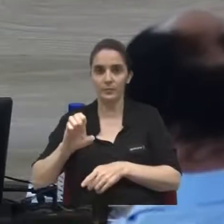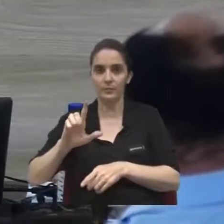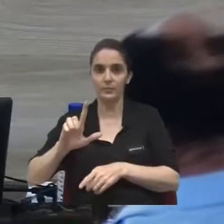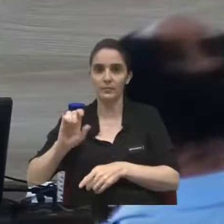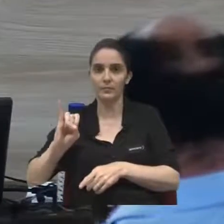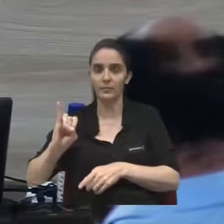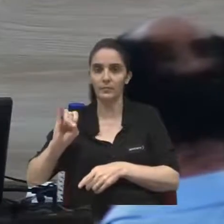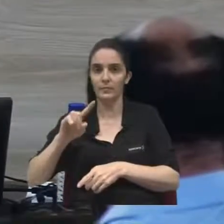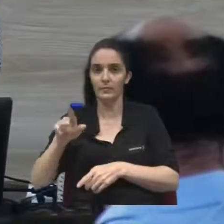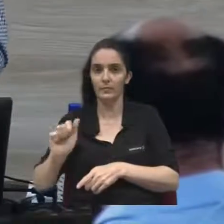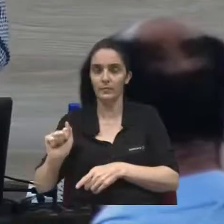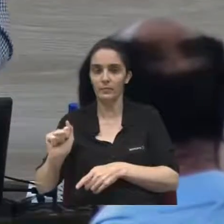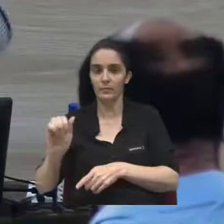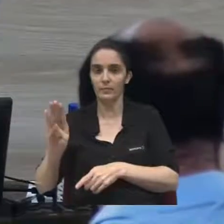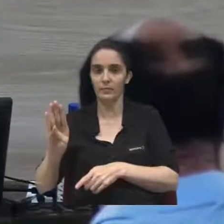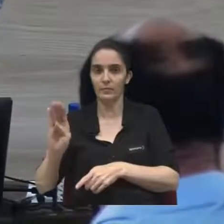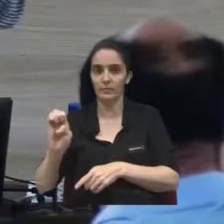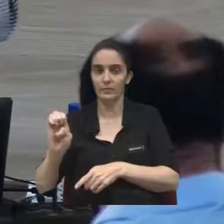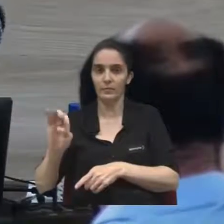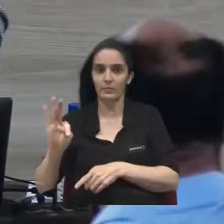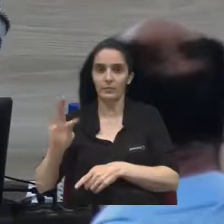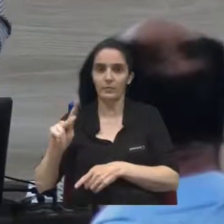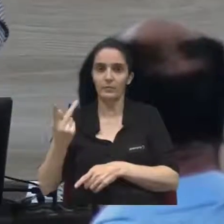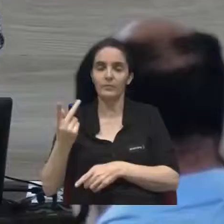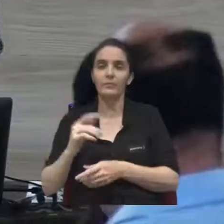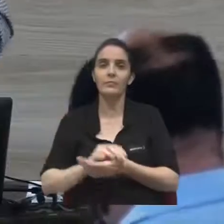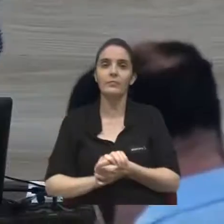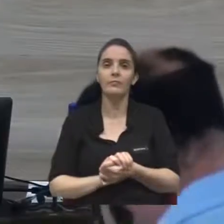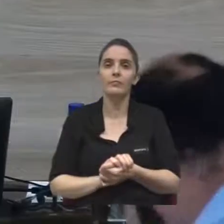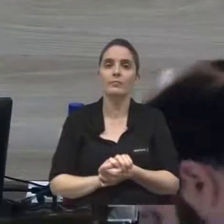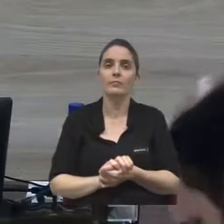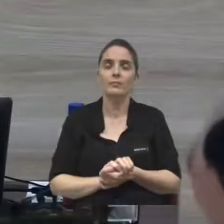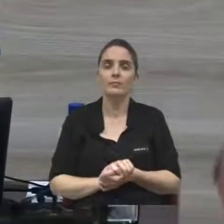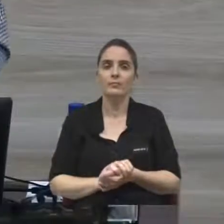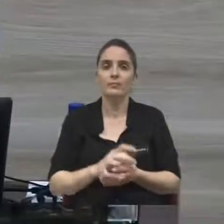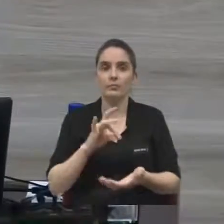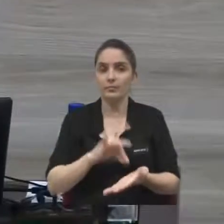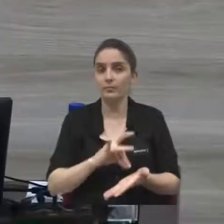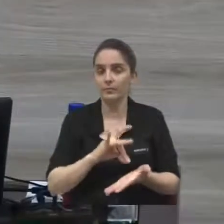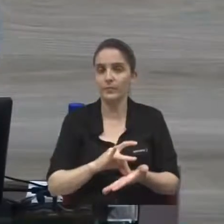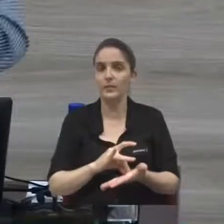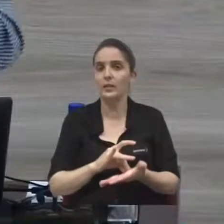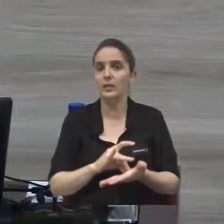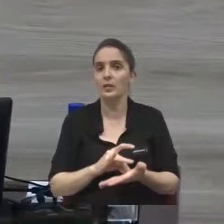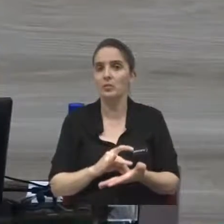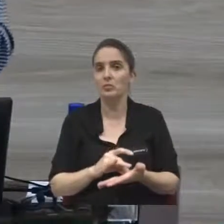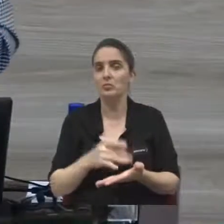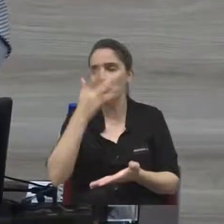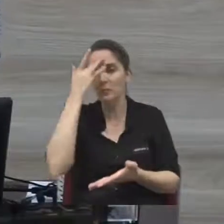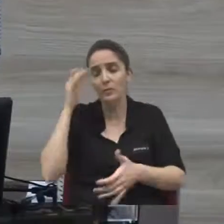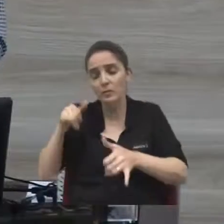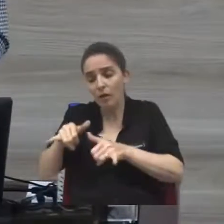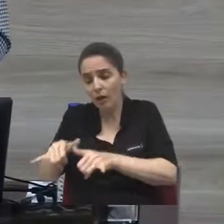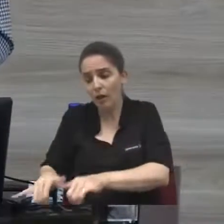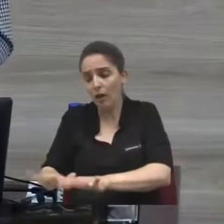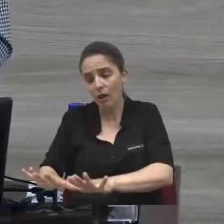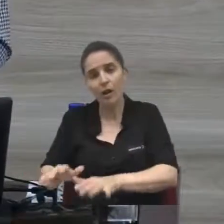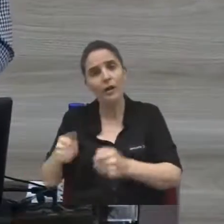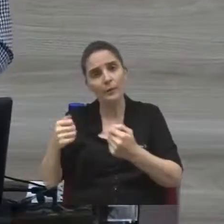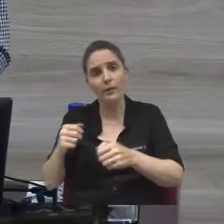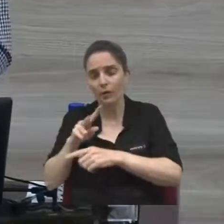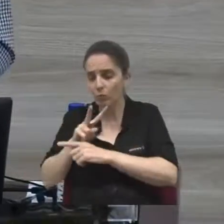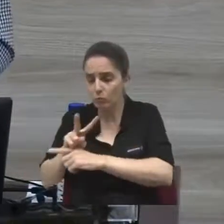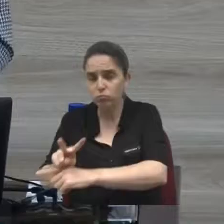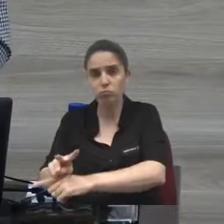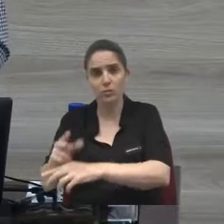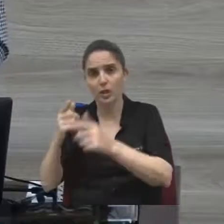ideal, concordo até em parte com o vereador Cleito, o ideal é que não tivesse lá as pessoas, mas já que estão, tem que ser cuidado, tem que dar atenção. Eu acho que a questão da energia